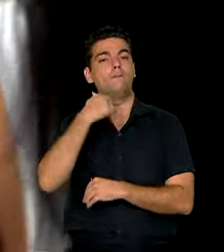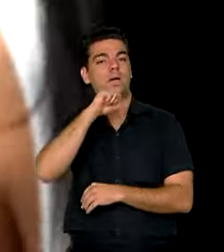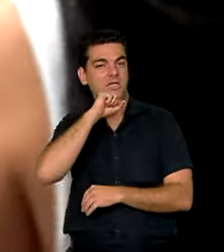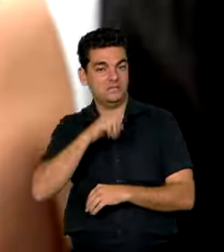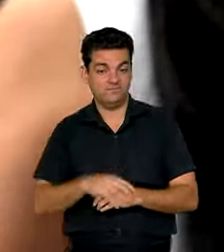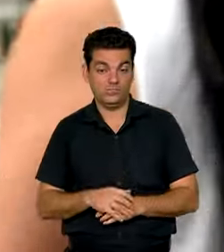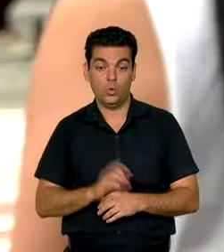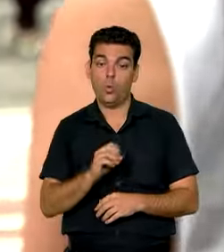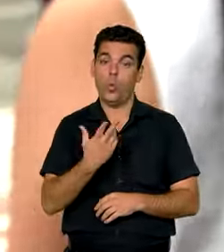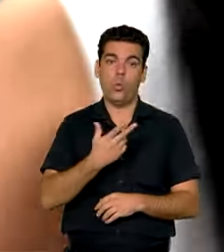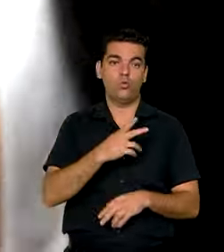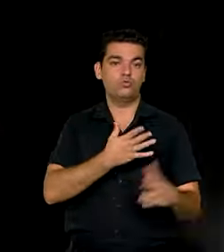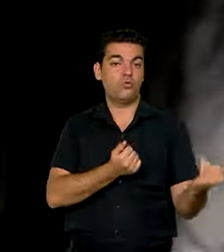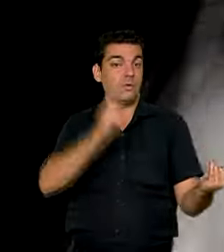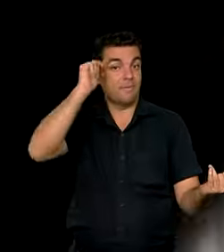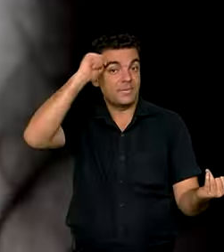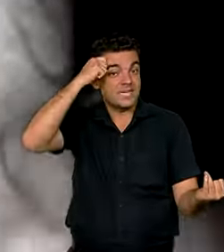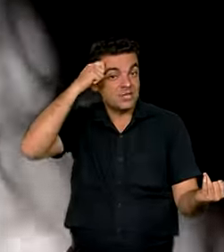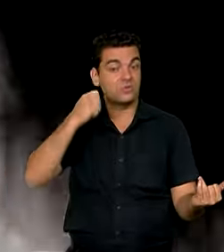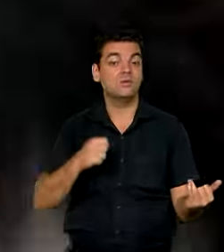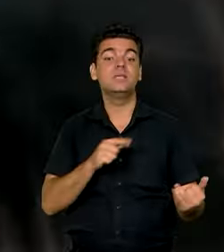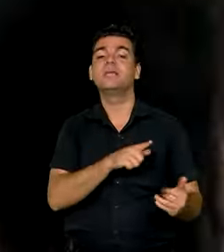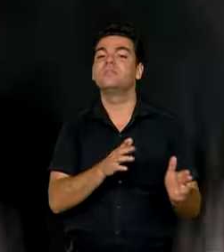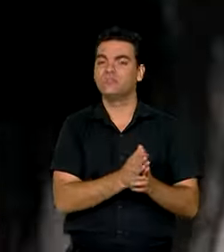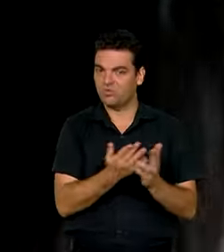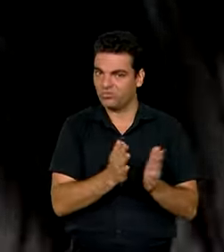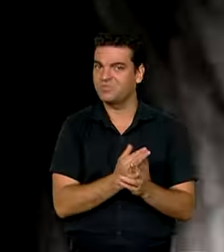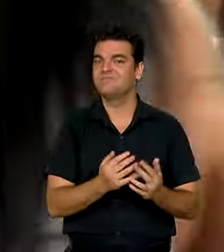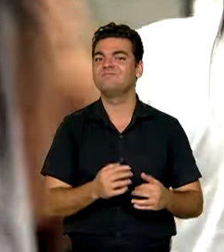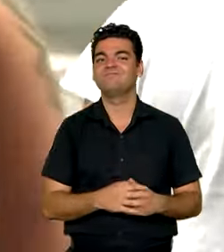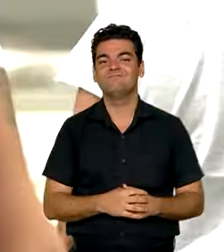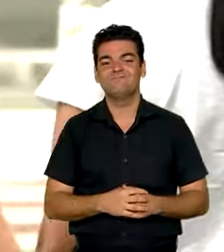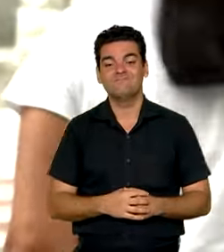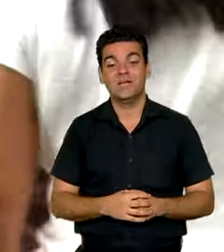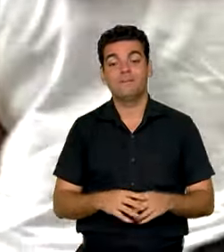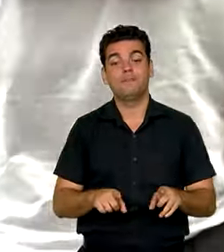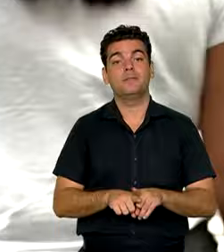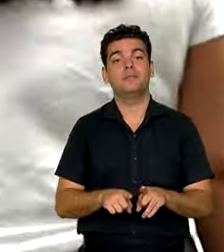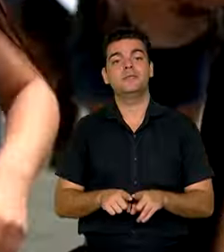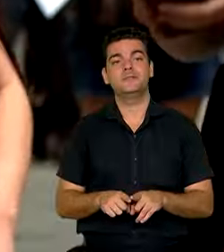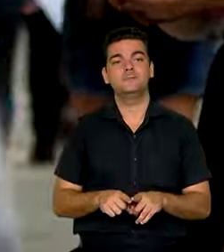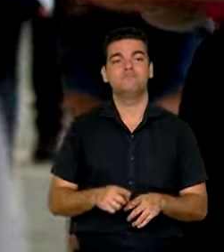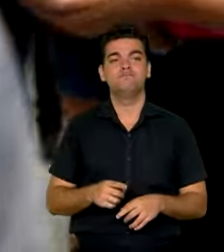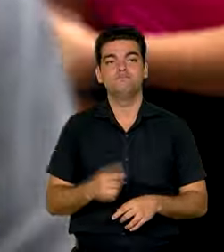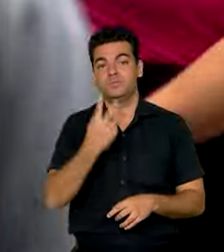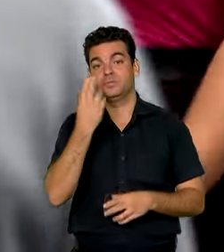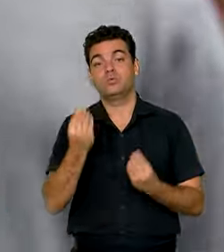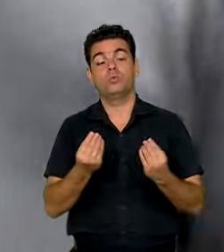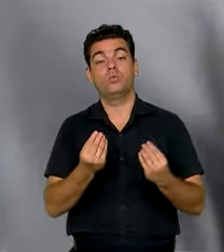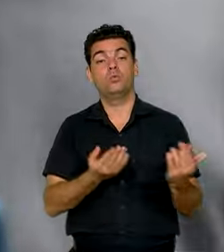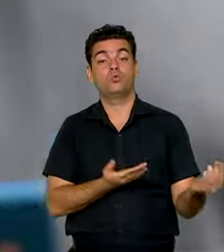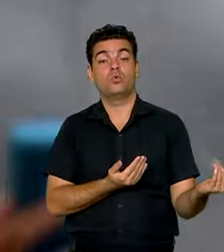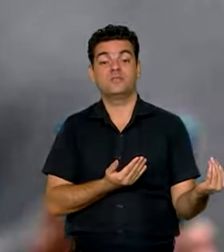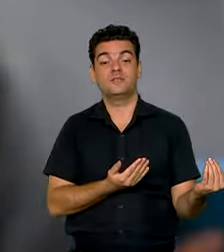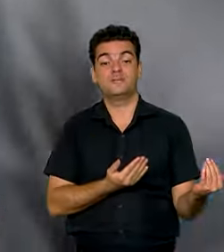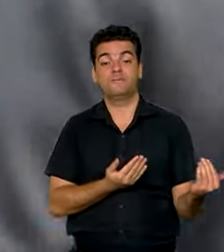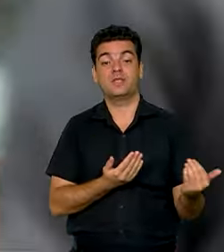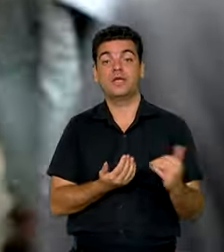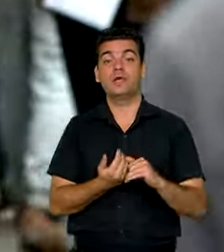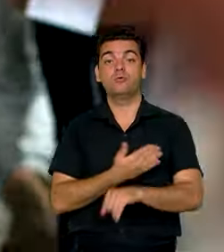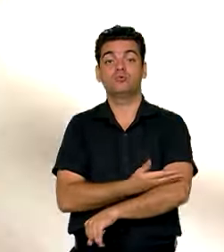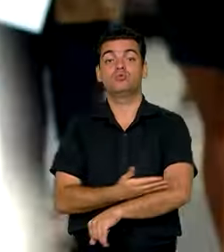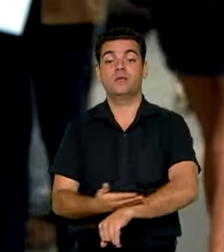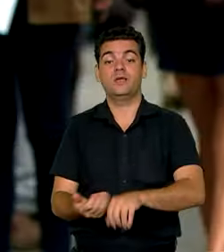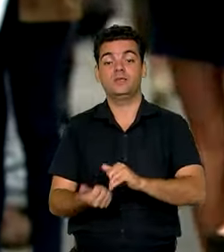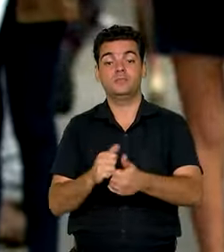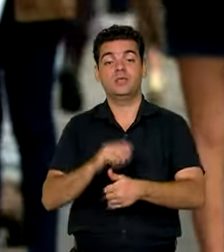exclusão de jovens negros em situação de vulnerabilidade e também a dificuldade do público jovem de se adaptar